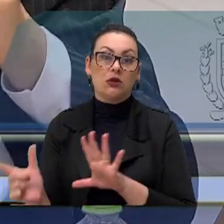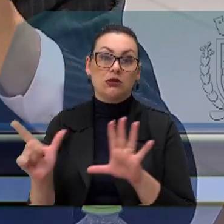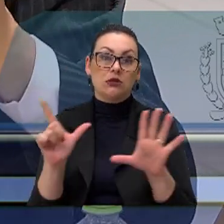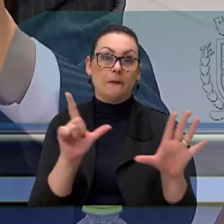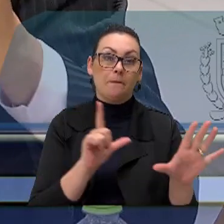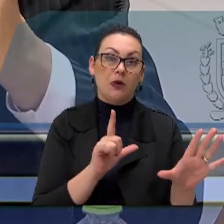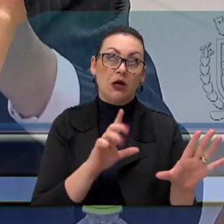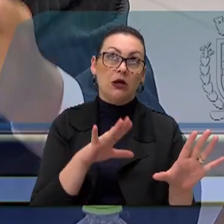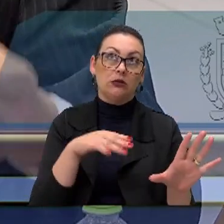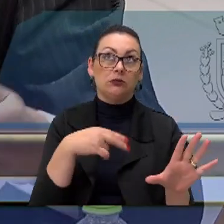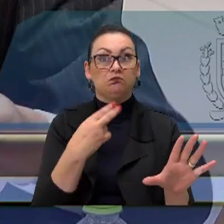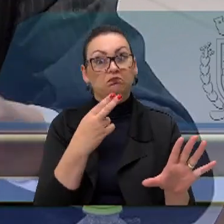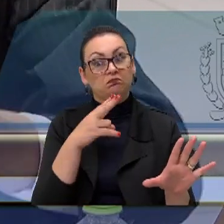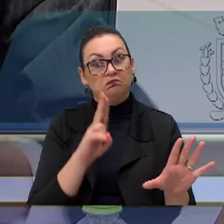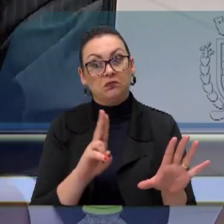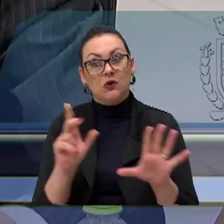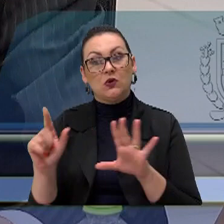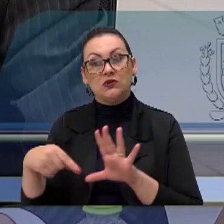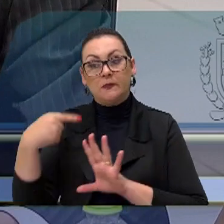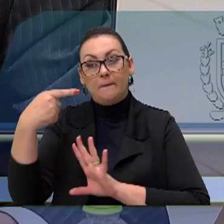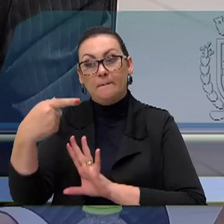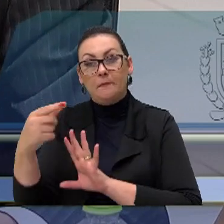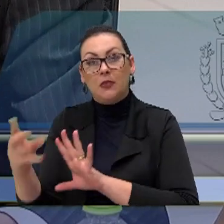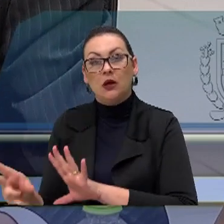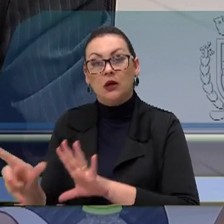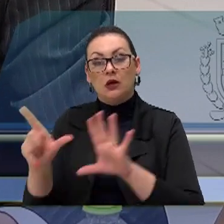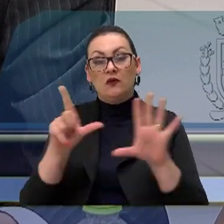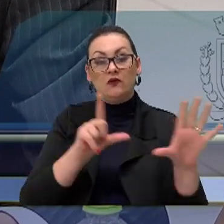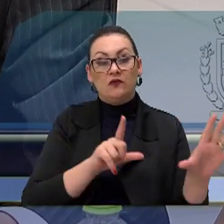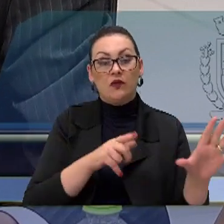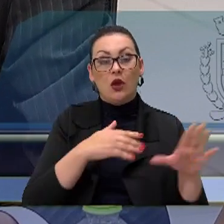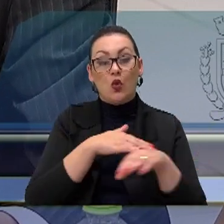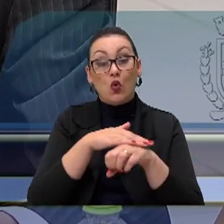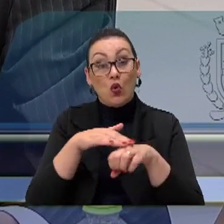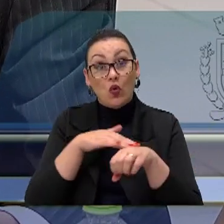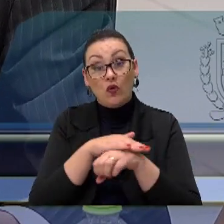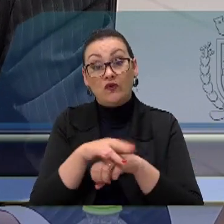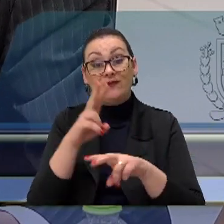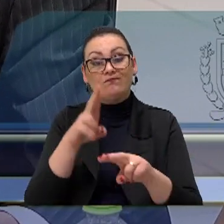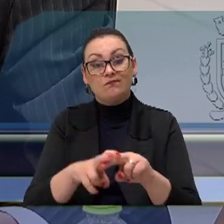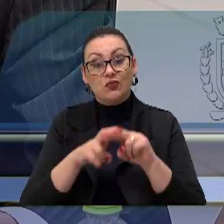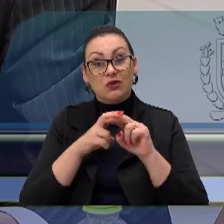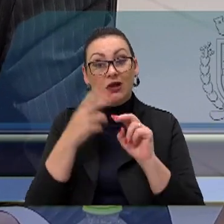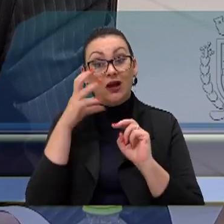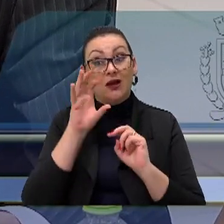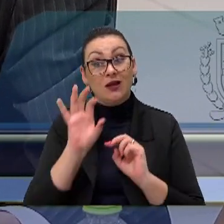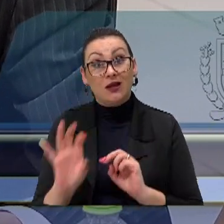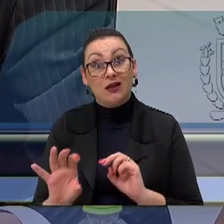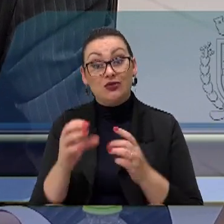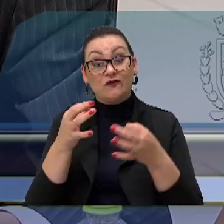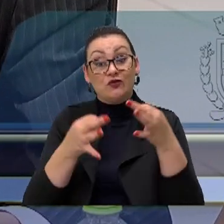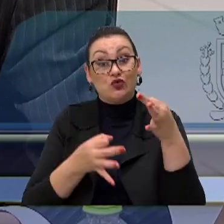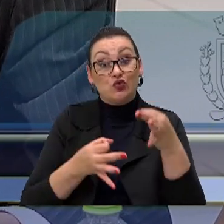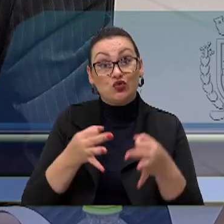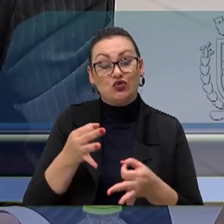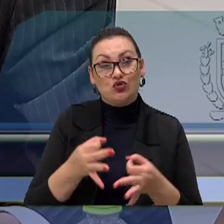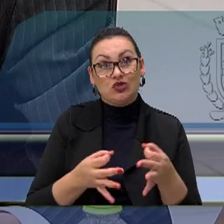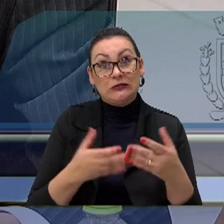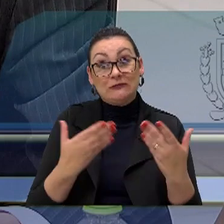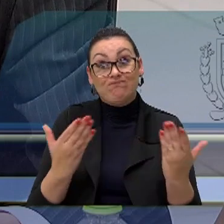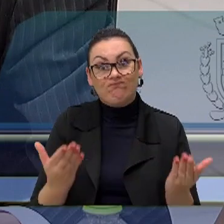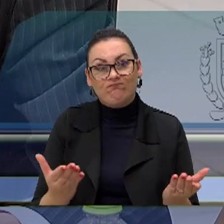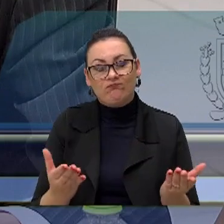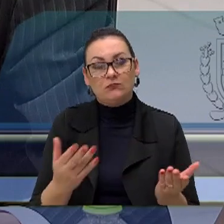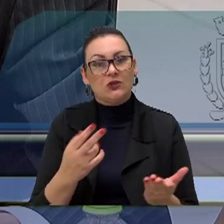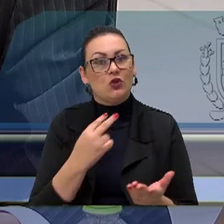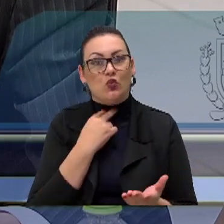ou semana que vem uma nova rodada de negociações, tendo em vista as últimas decisões do Judiciário. Então,